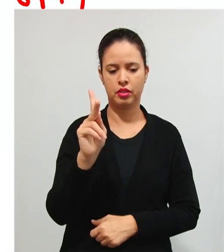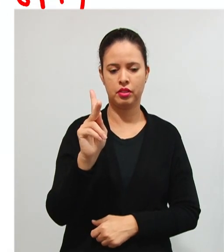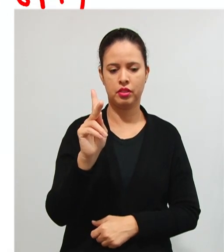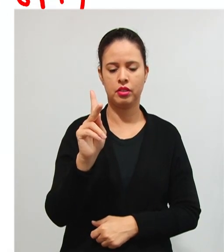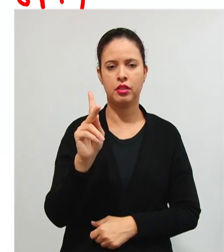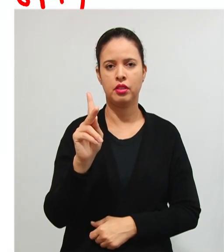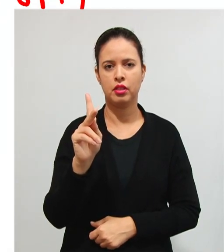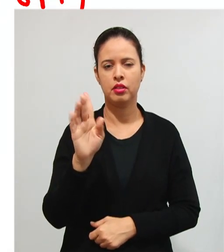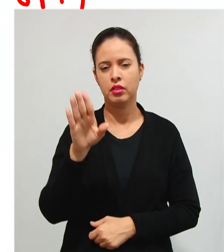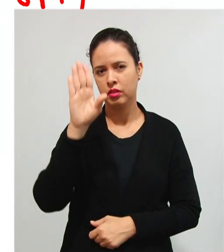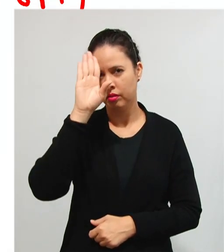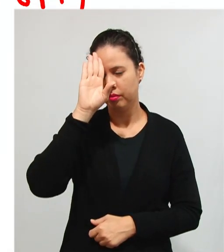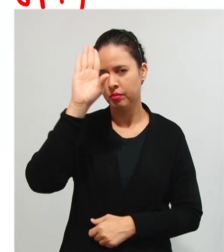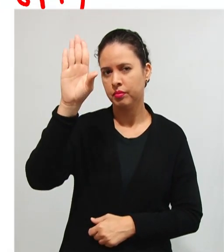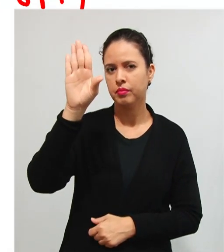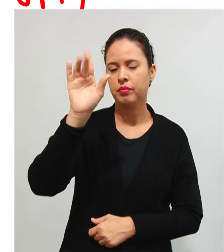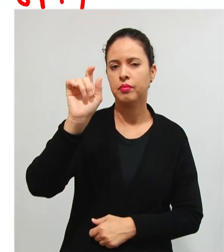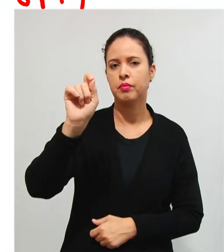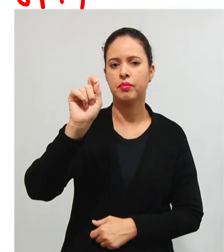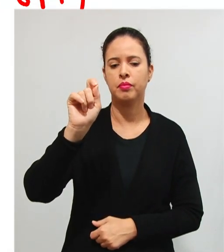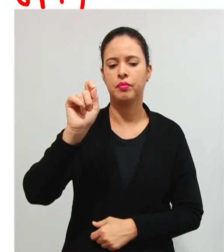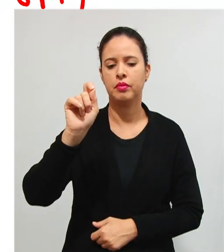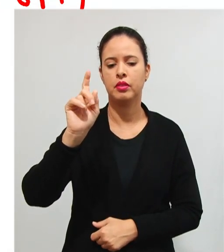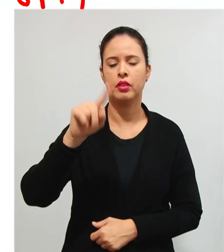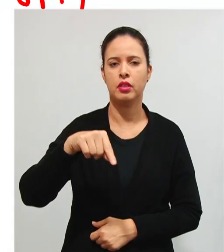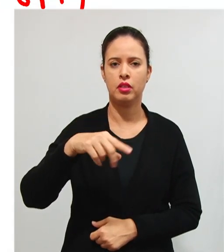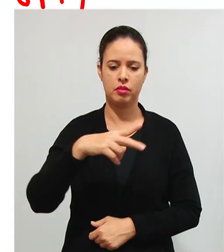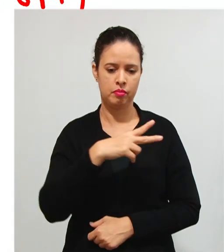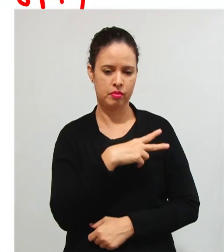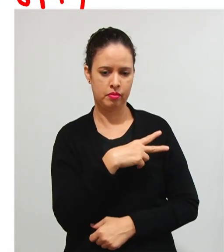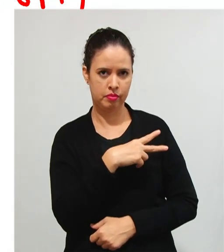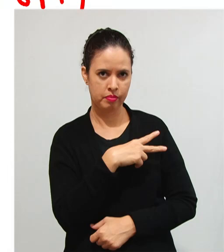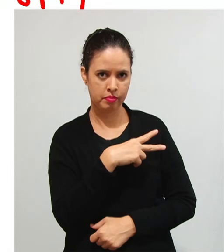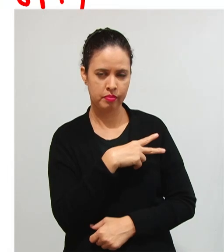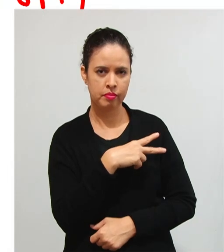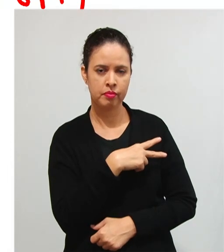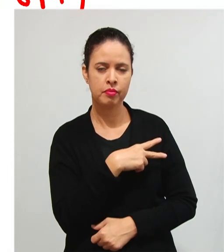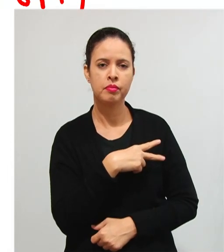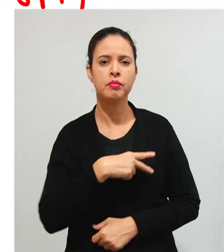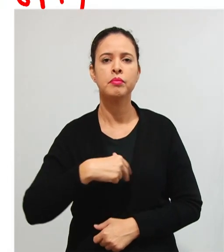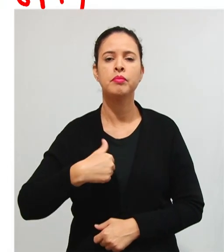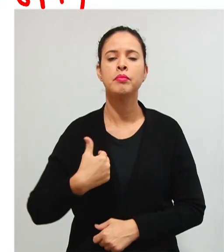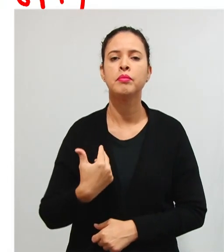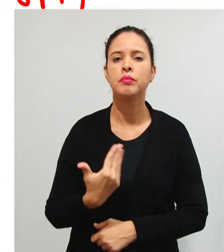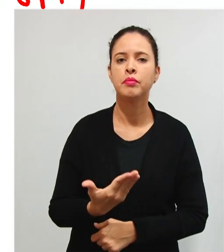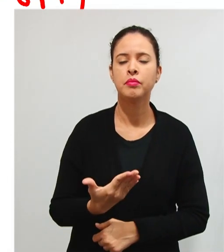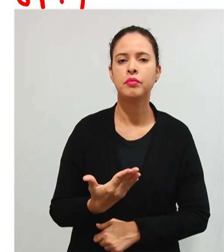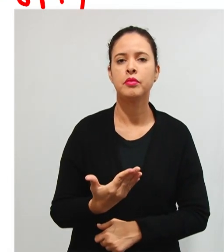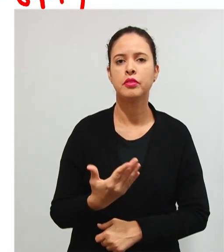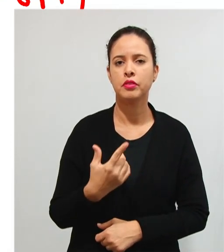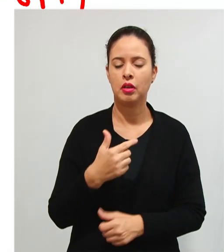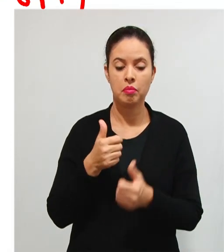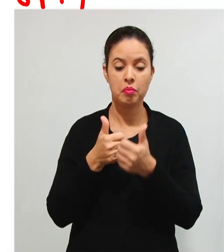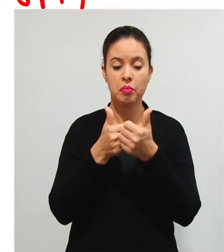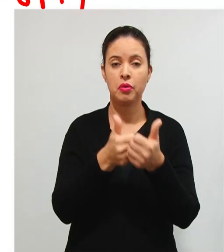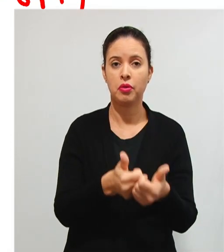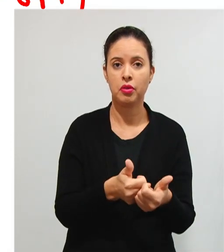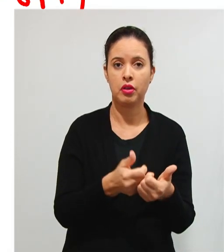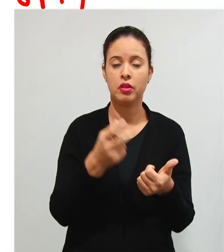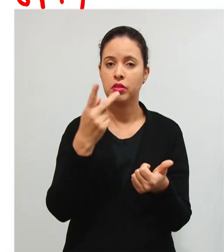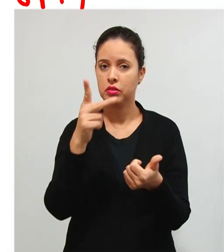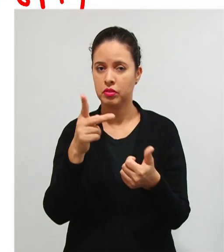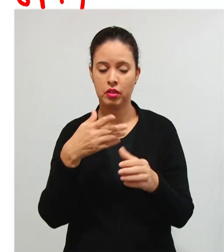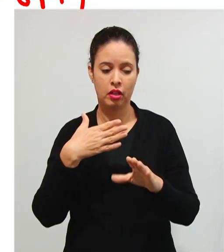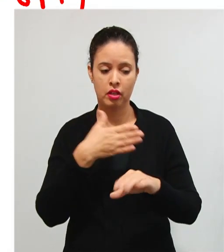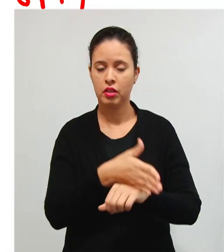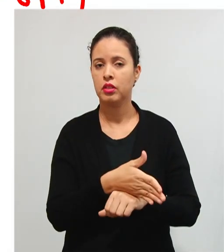a prioridade dela é a privacidade, ou seja, ela não vai rastrear o que você está